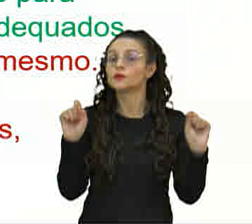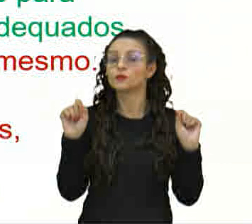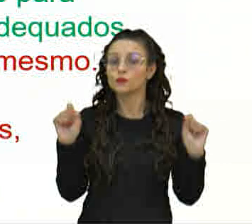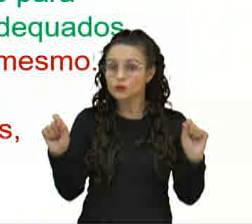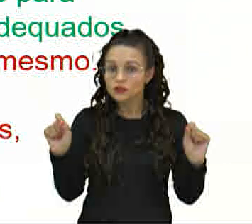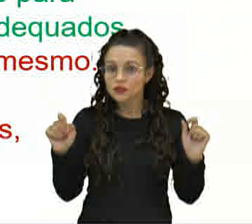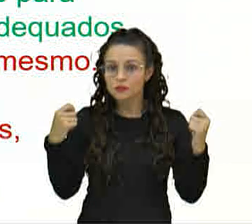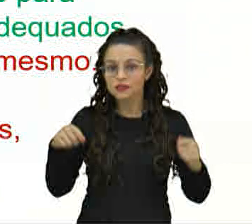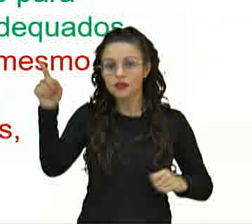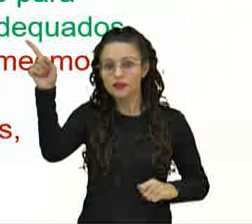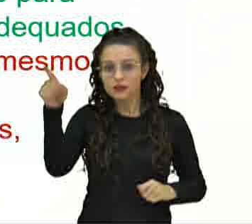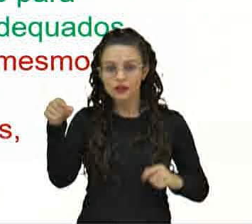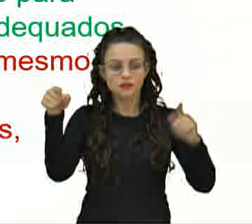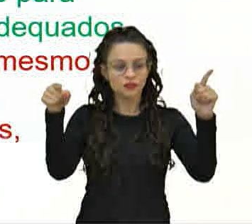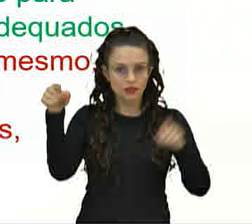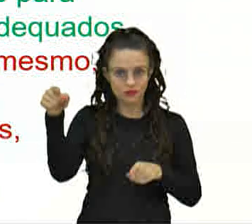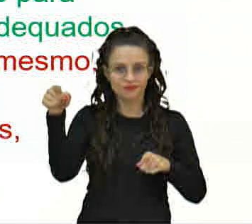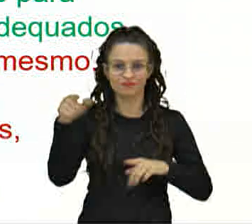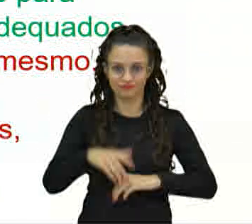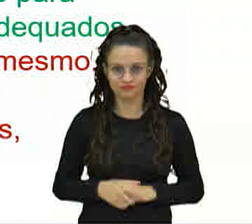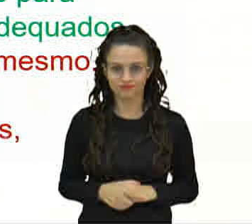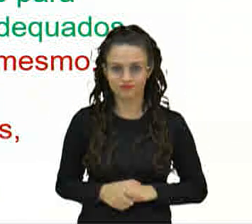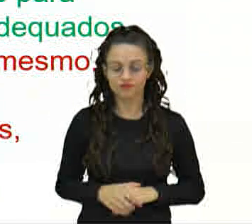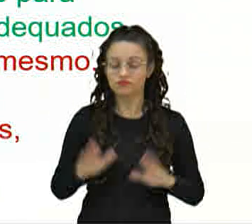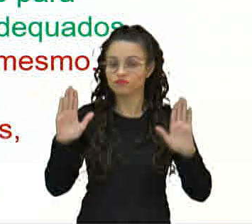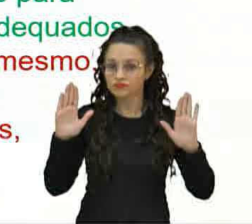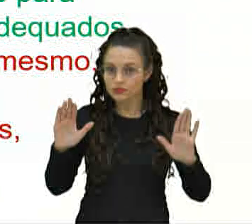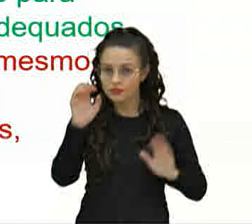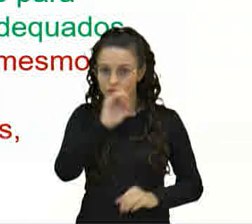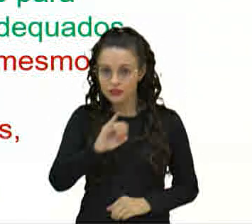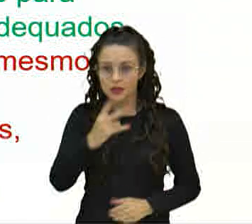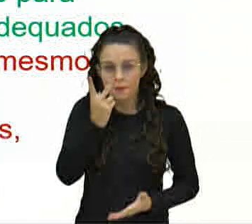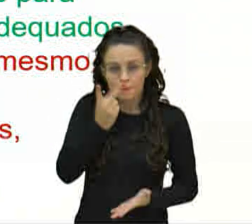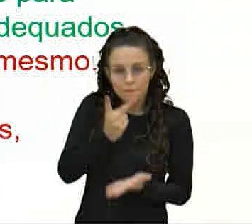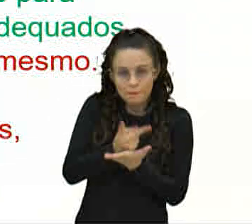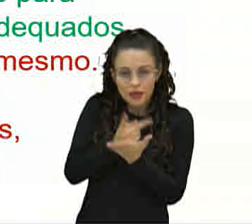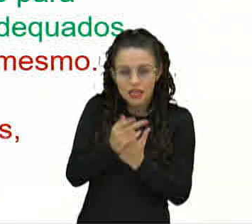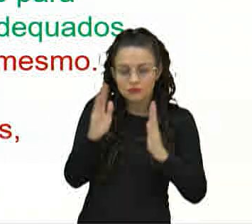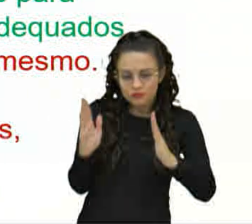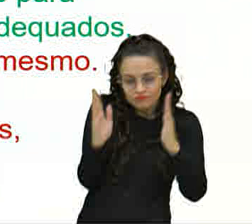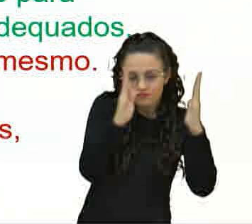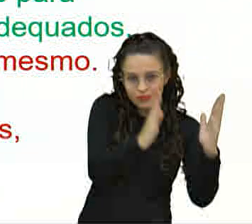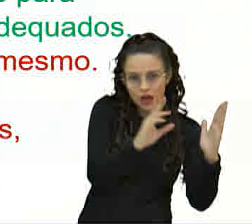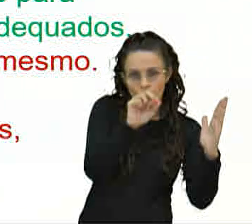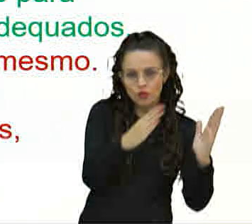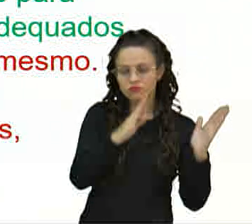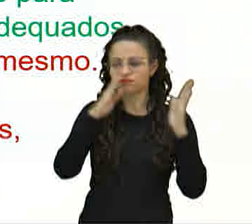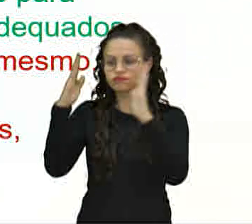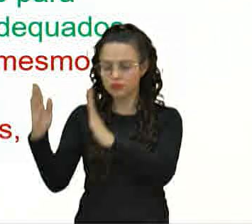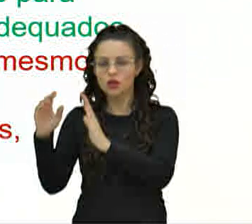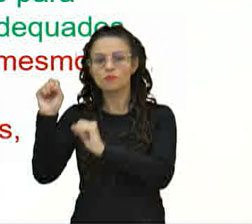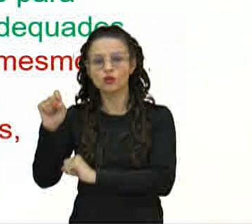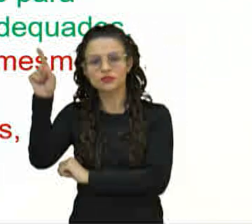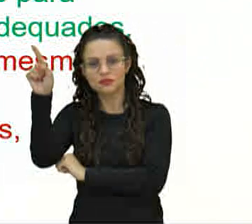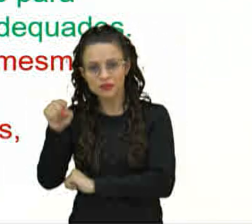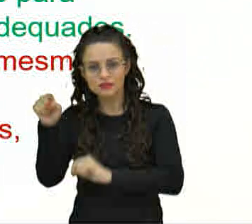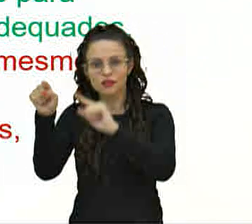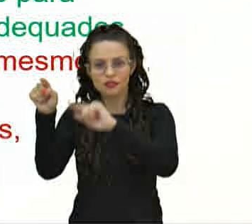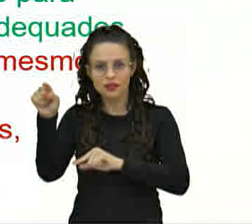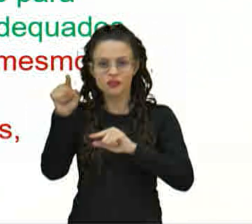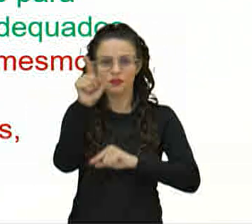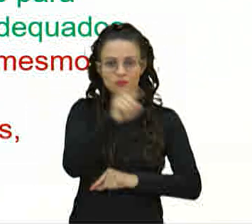ser canceladas. Mas, se estão do mesmo lado, podem ser canceladas ou simplificar